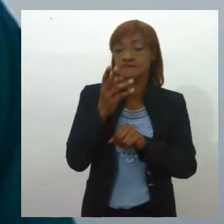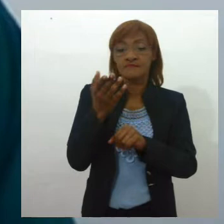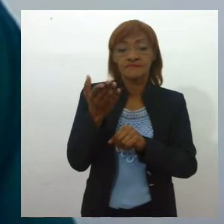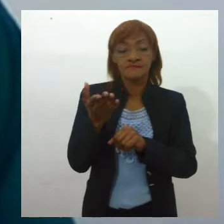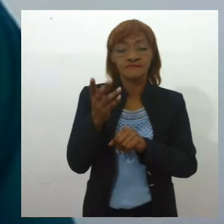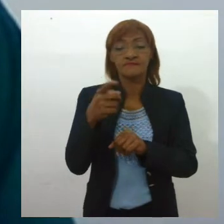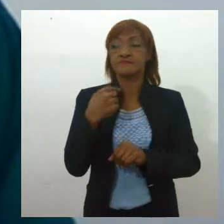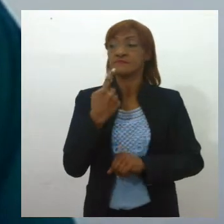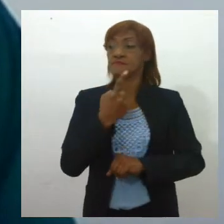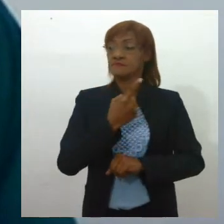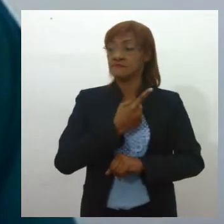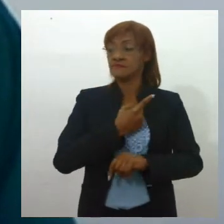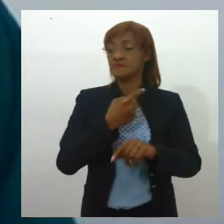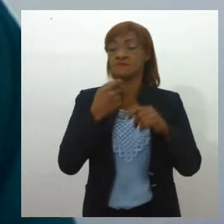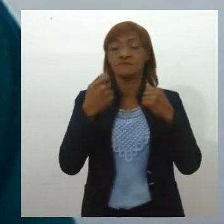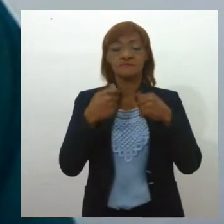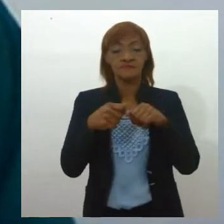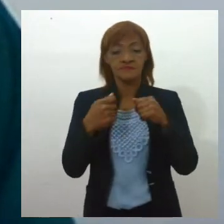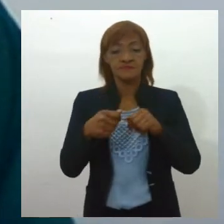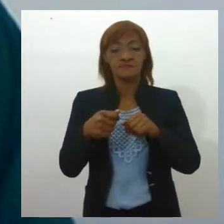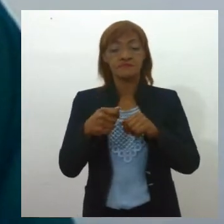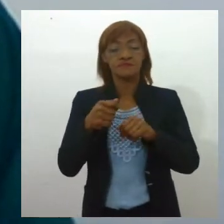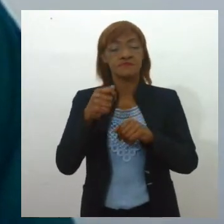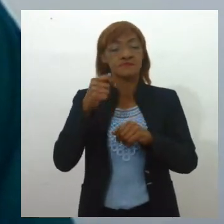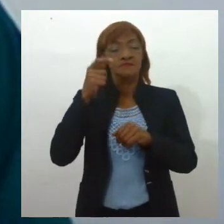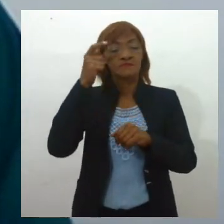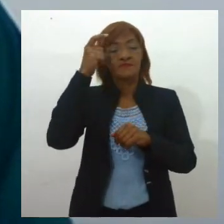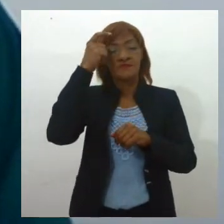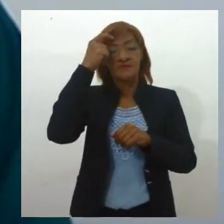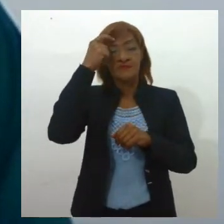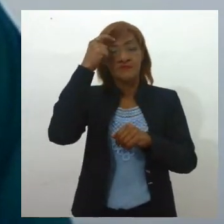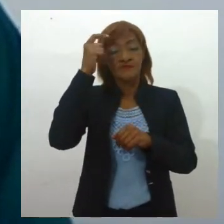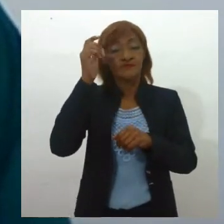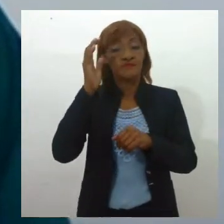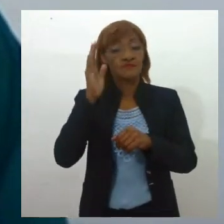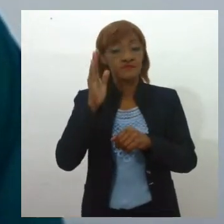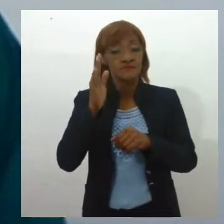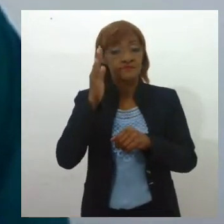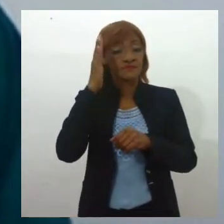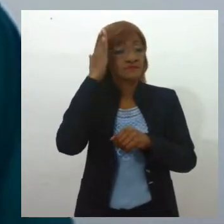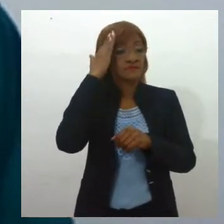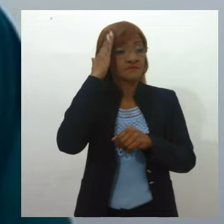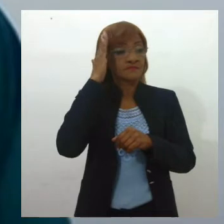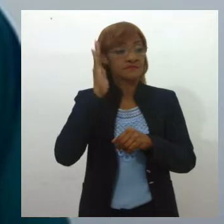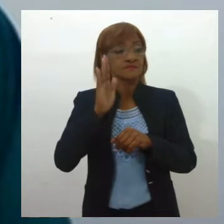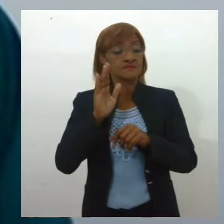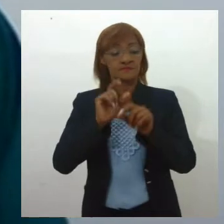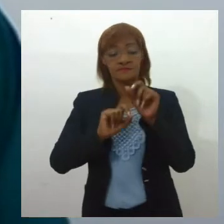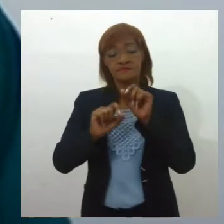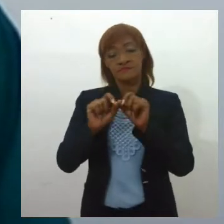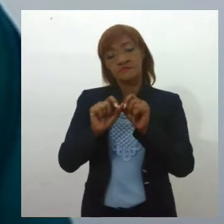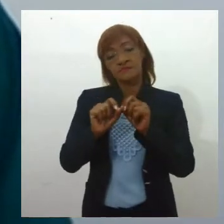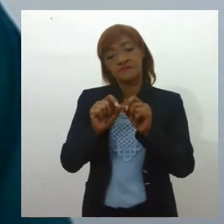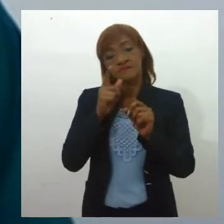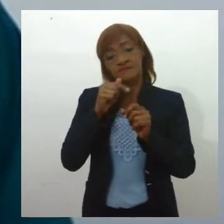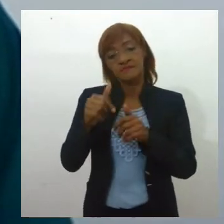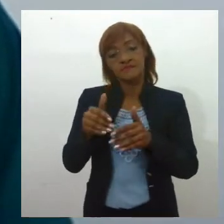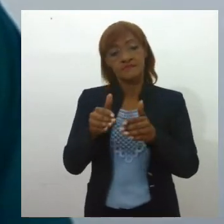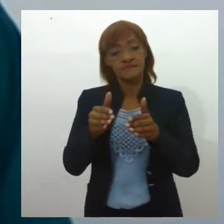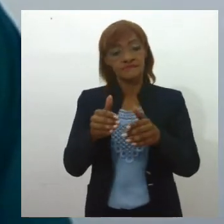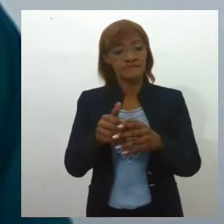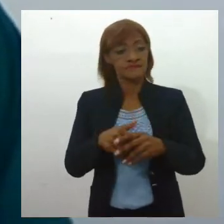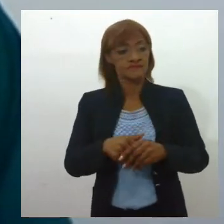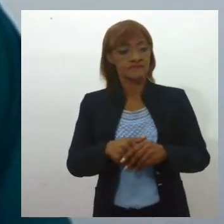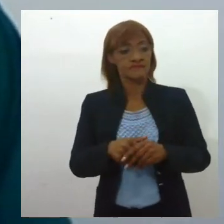precisa ter consciência do rio Sergipe e de seus afluentes, né? Nós temos os afluentes do rio Sergipe